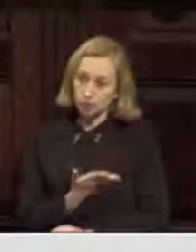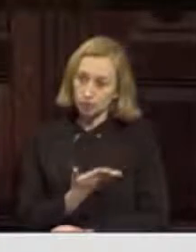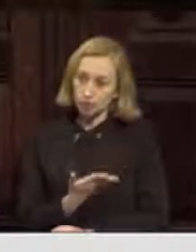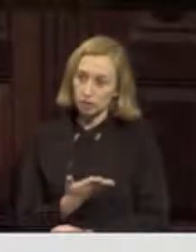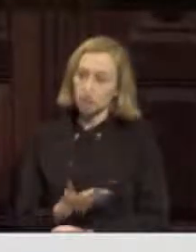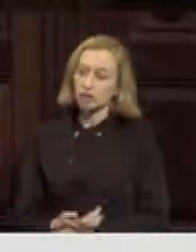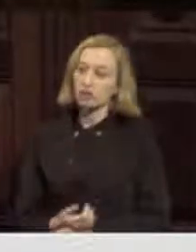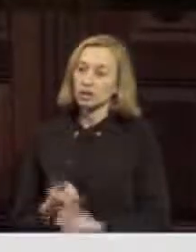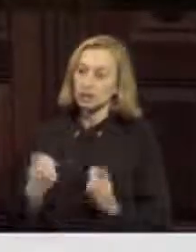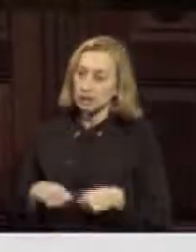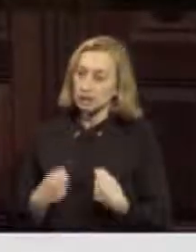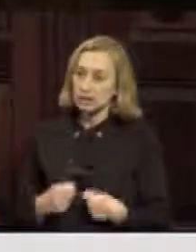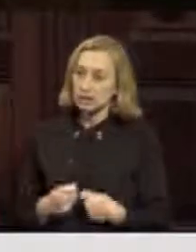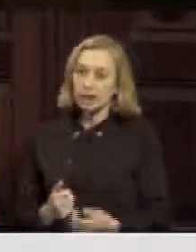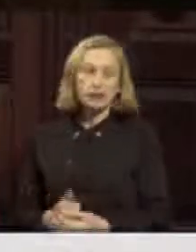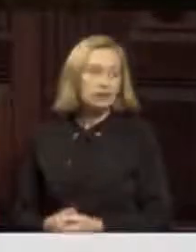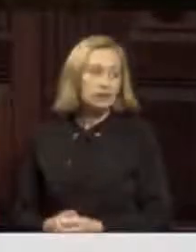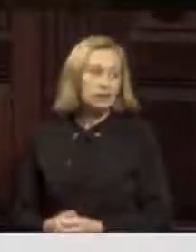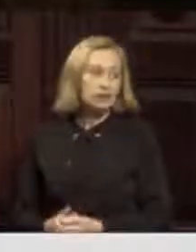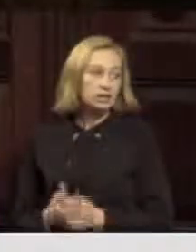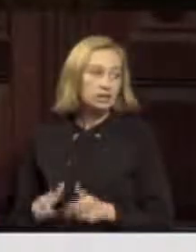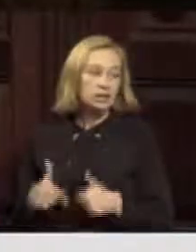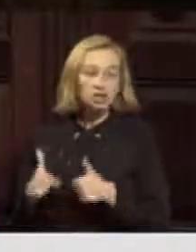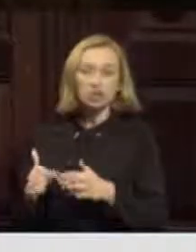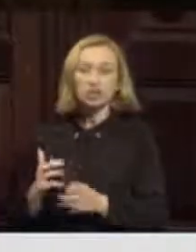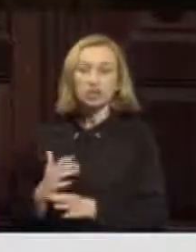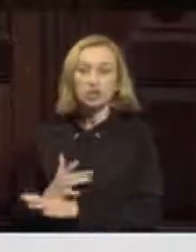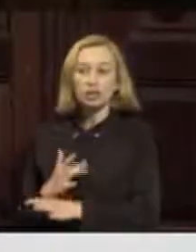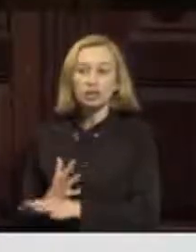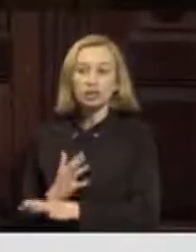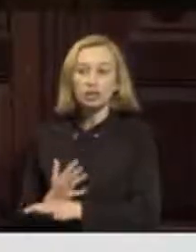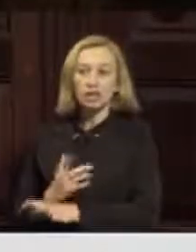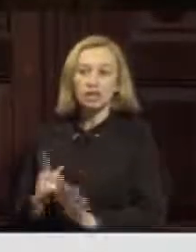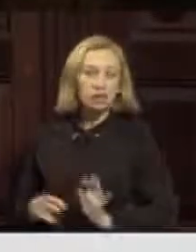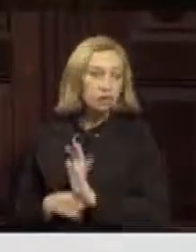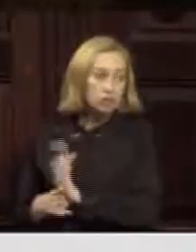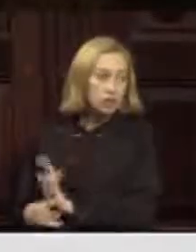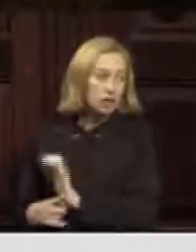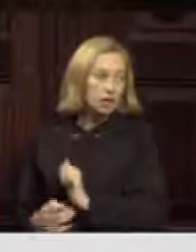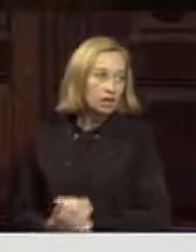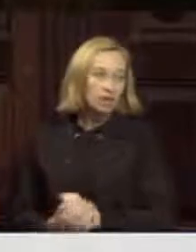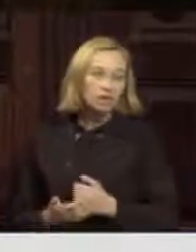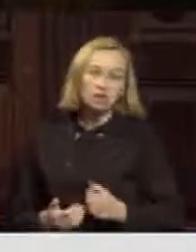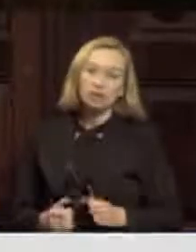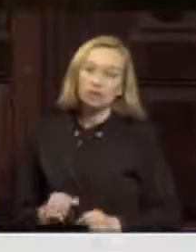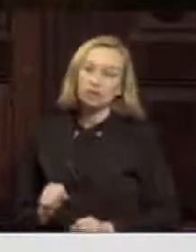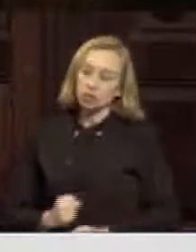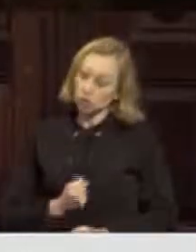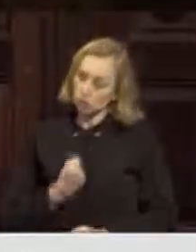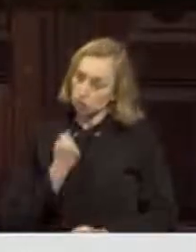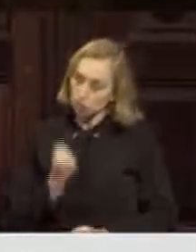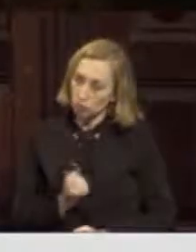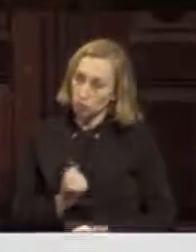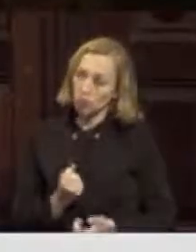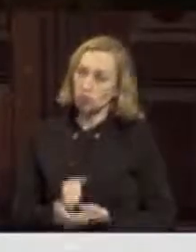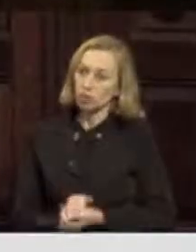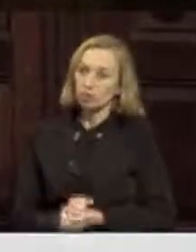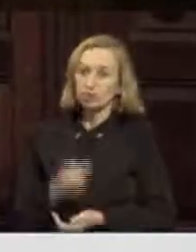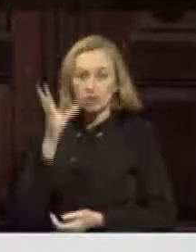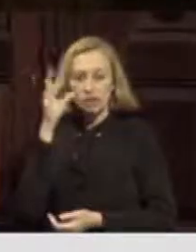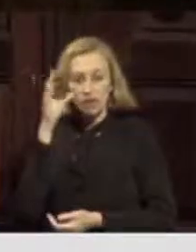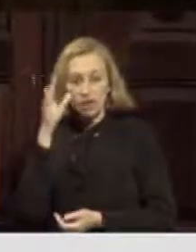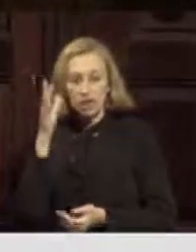nesse parlamento, com muita dignidade, correção, firmeza em defesa dos